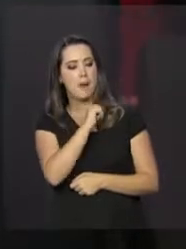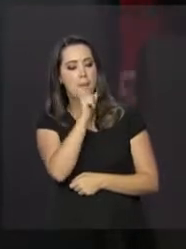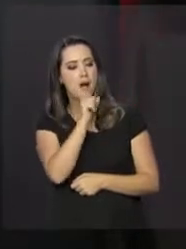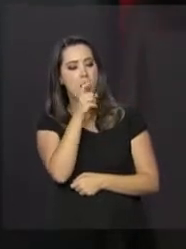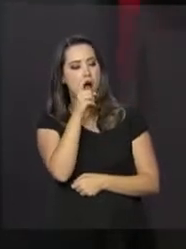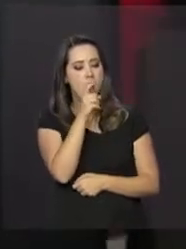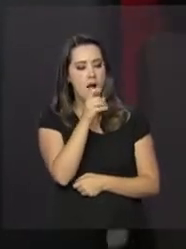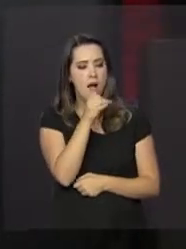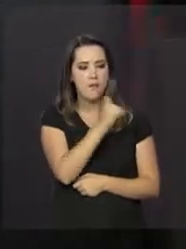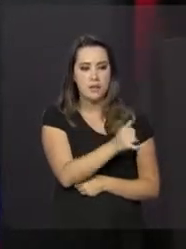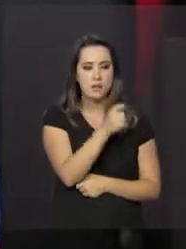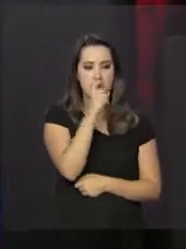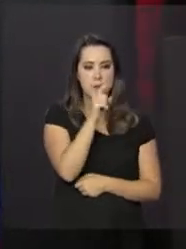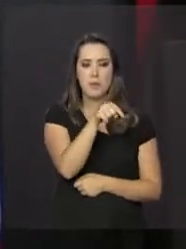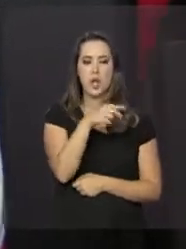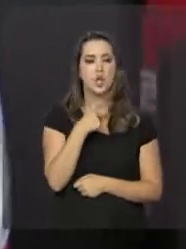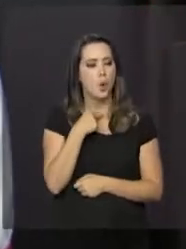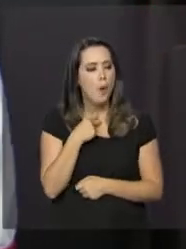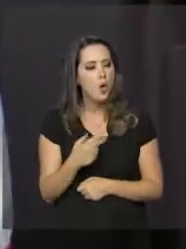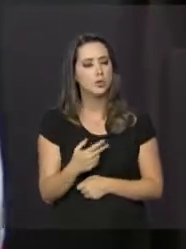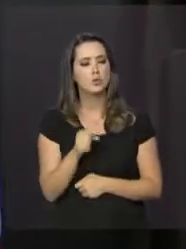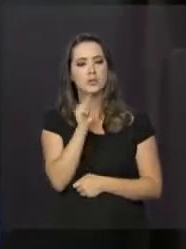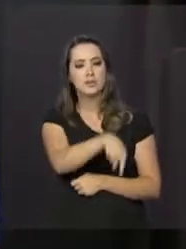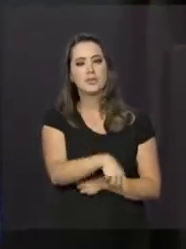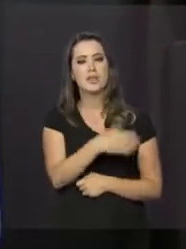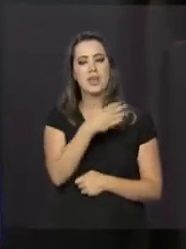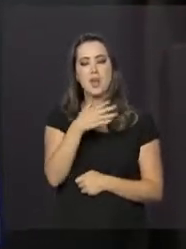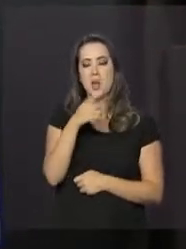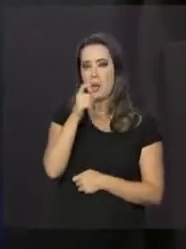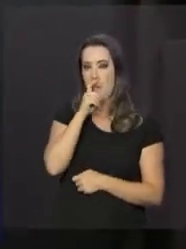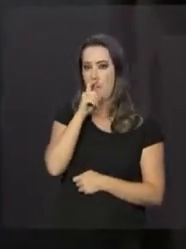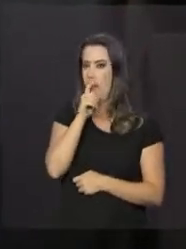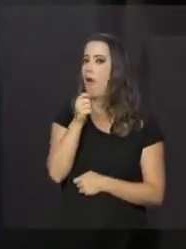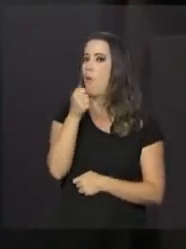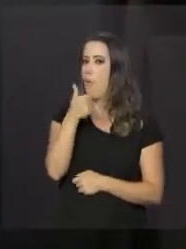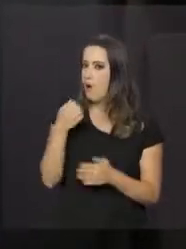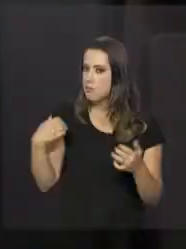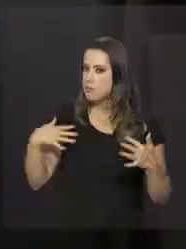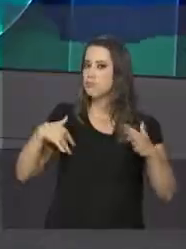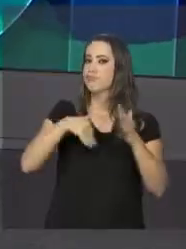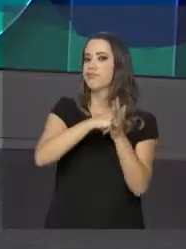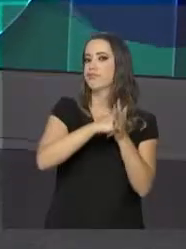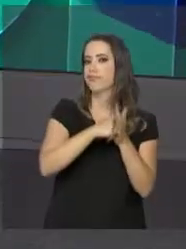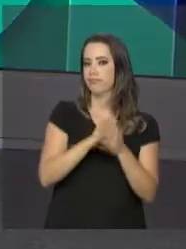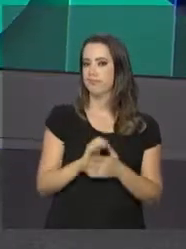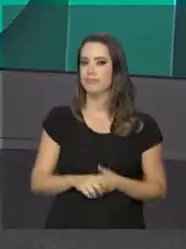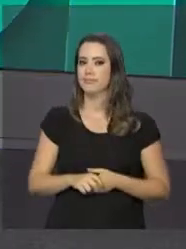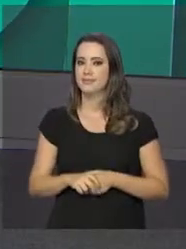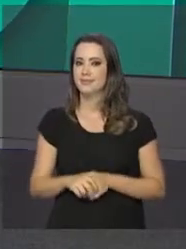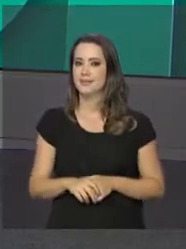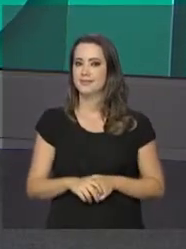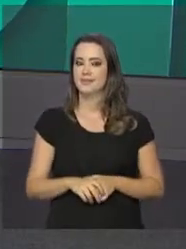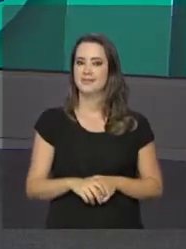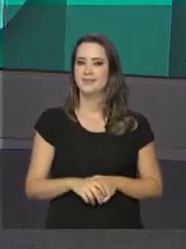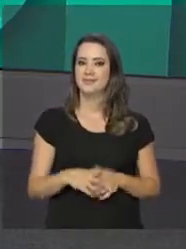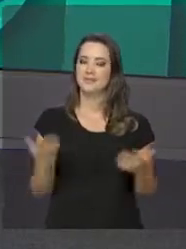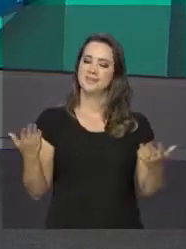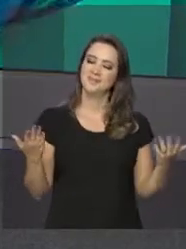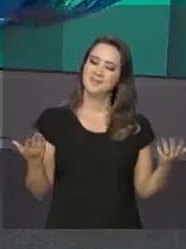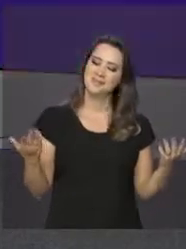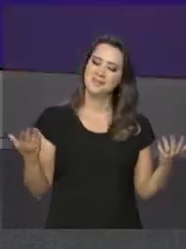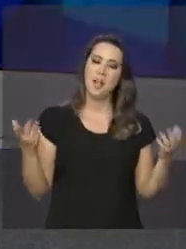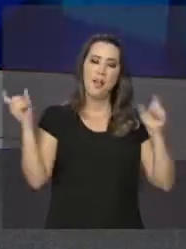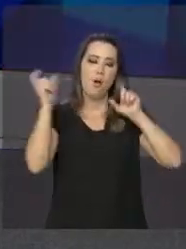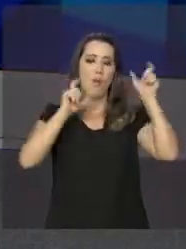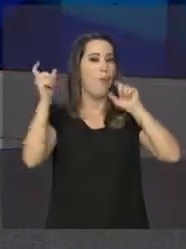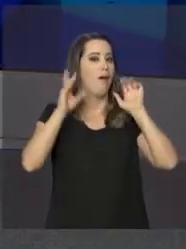não mexer ele pode mexer porque uma venda e página que o carro e agora um alerta à